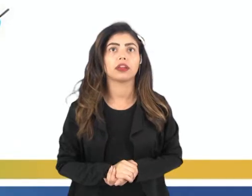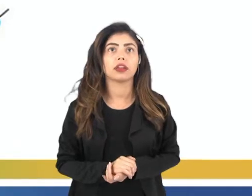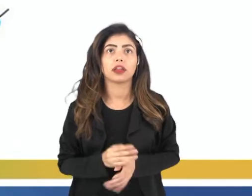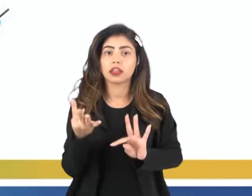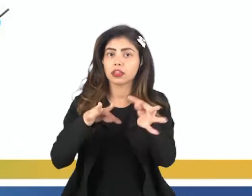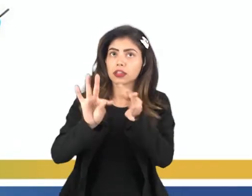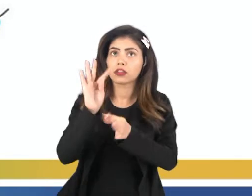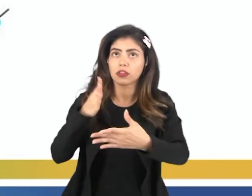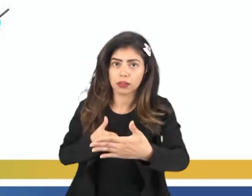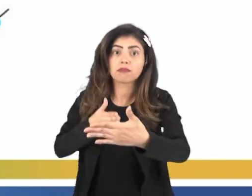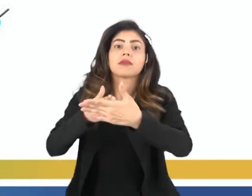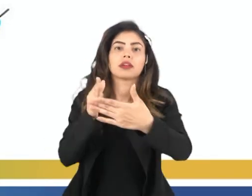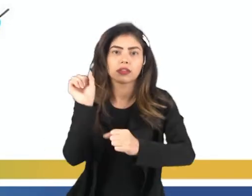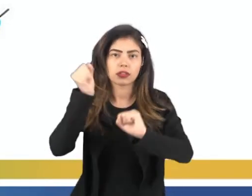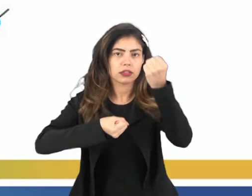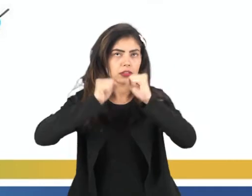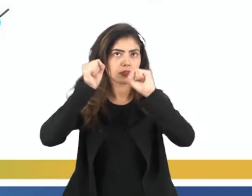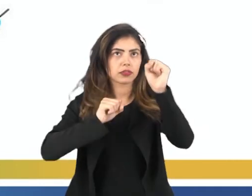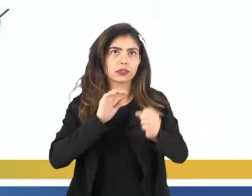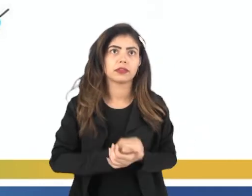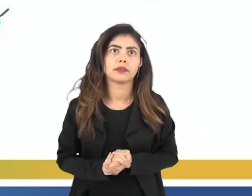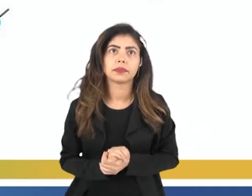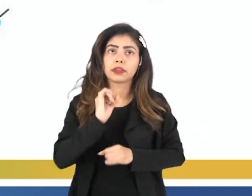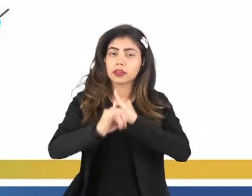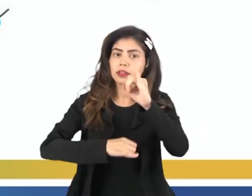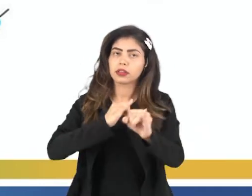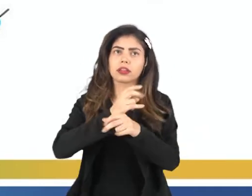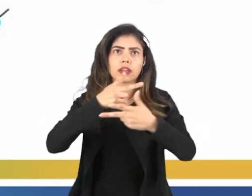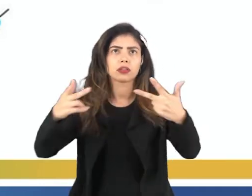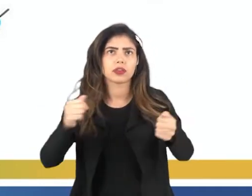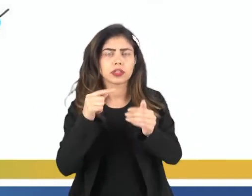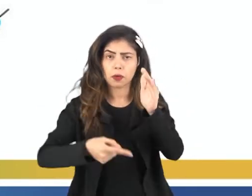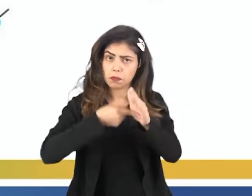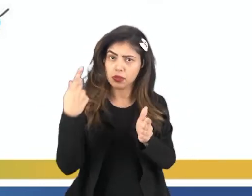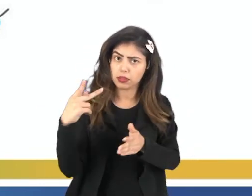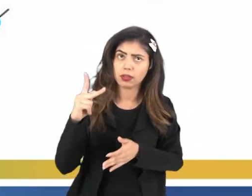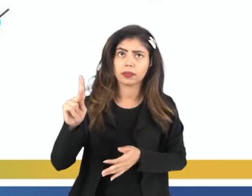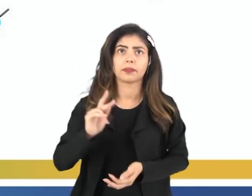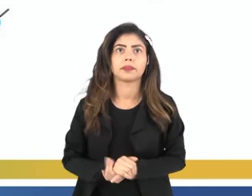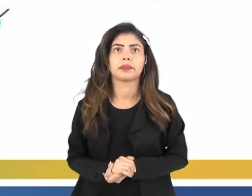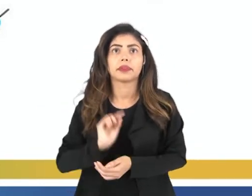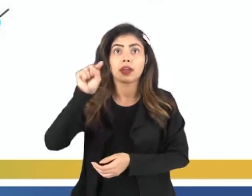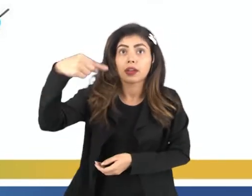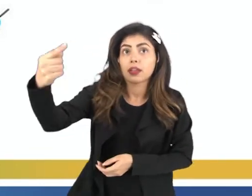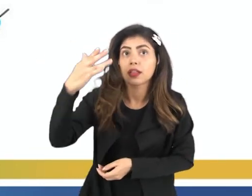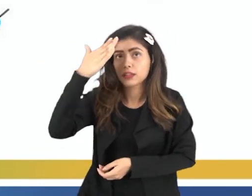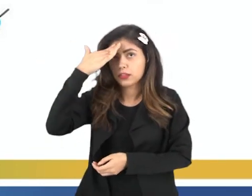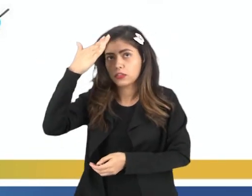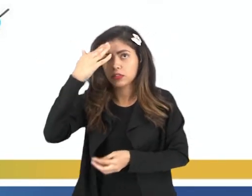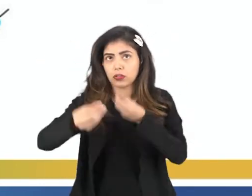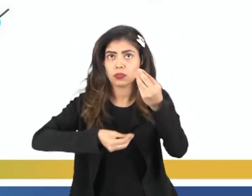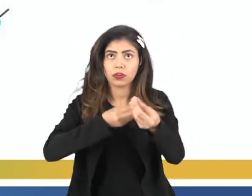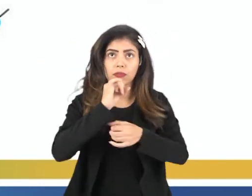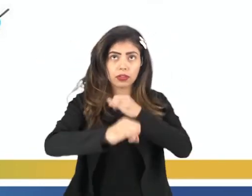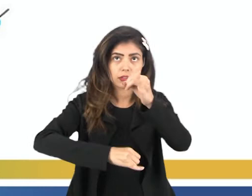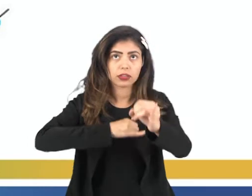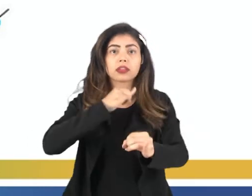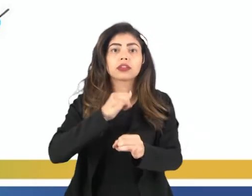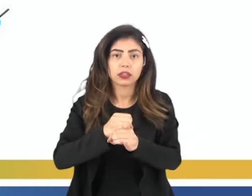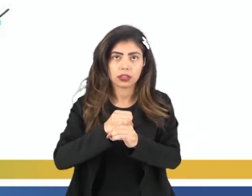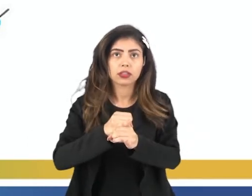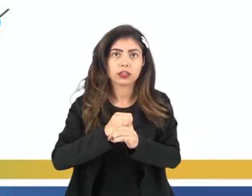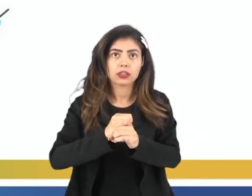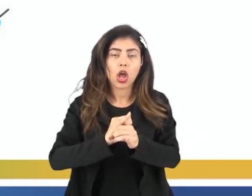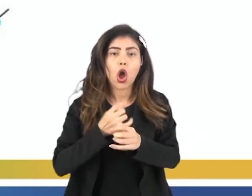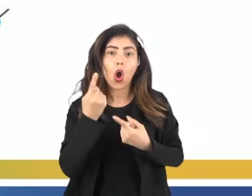Tecnologias que impactam nas indústrias, então a internet das coisas é uma delas, aquelas que são entendidas como que criam uma rede